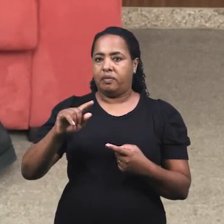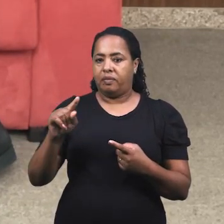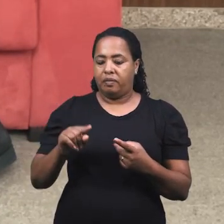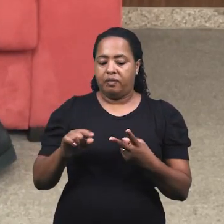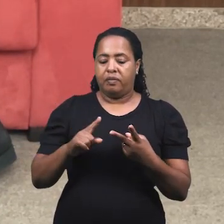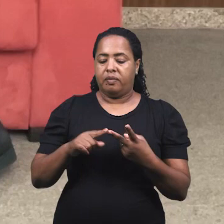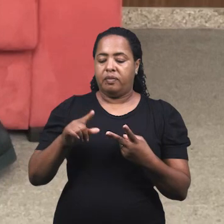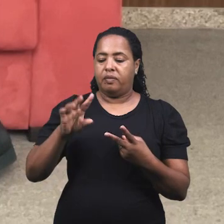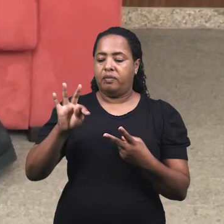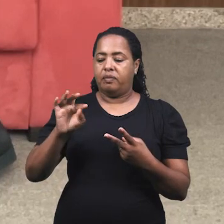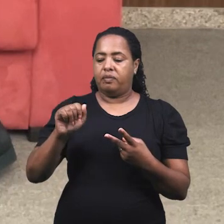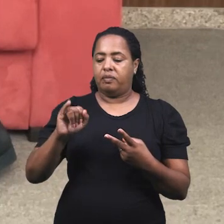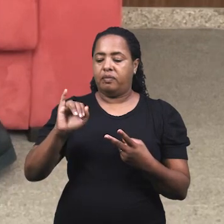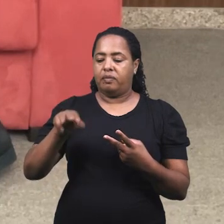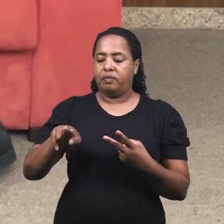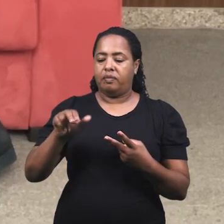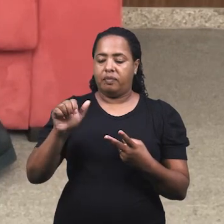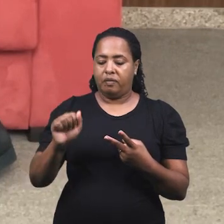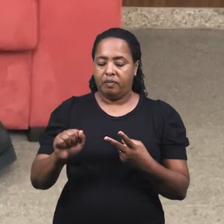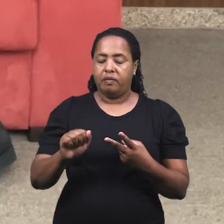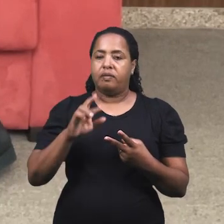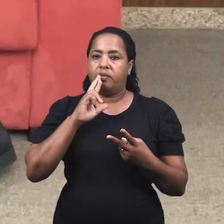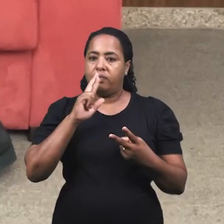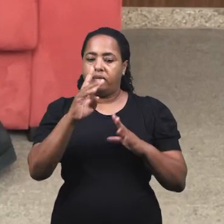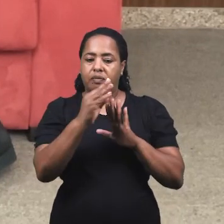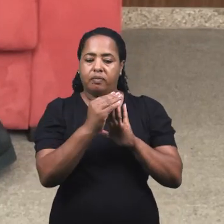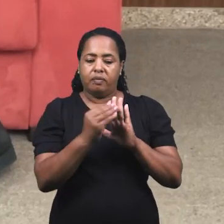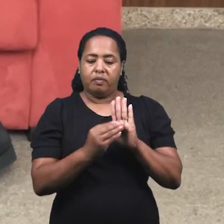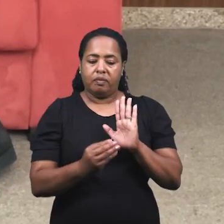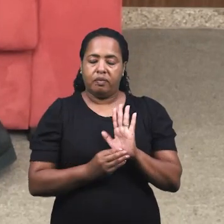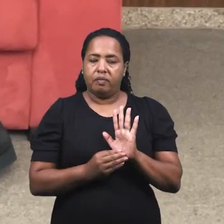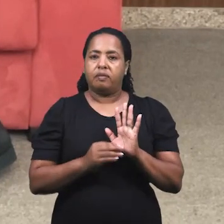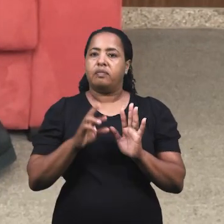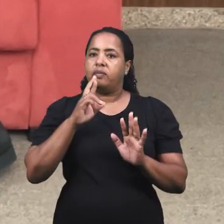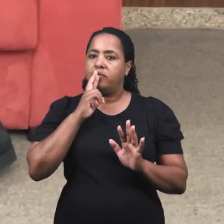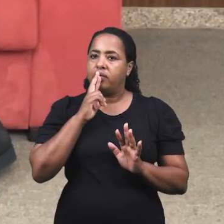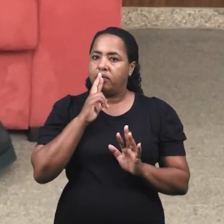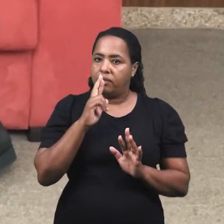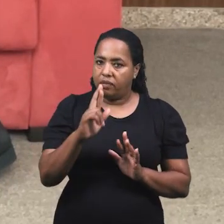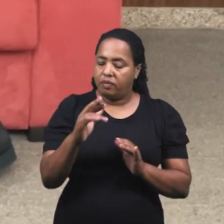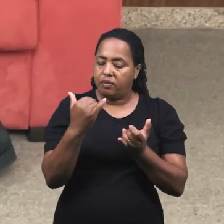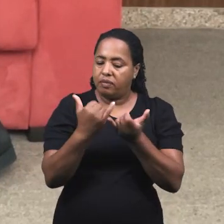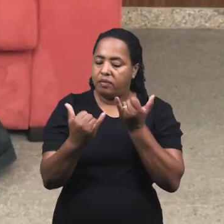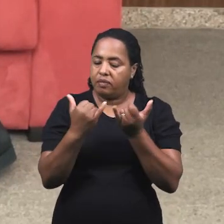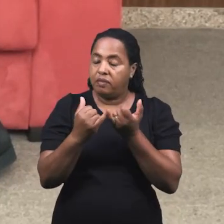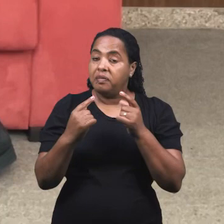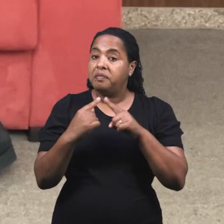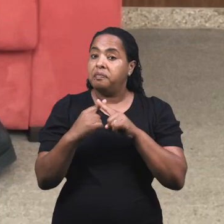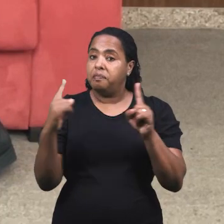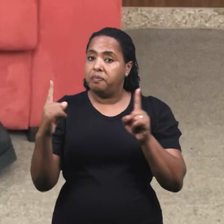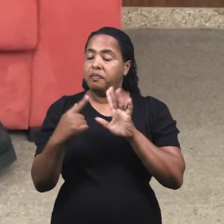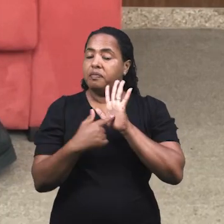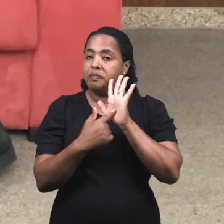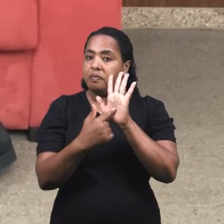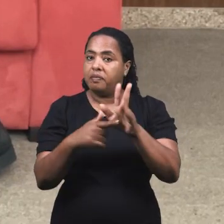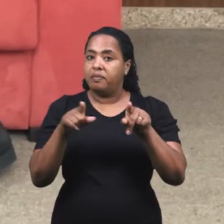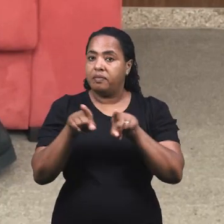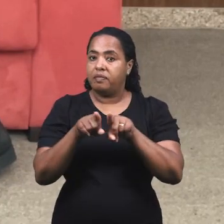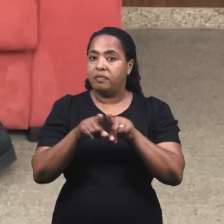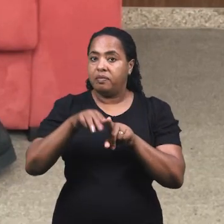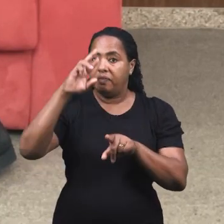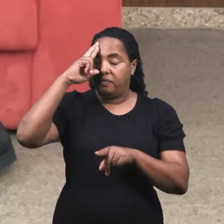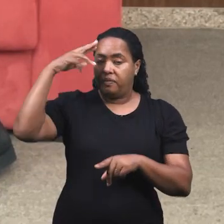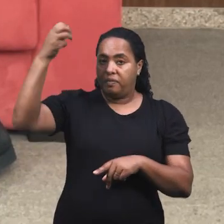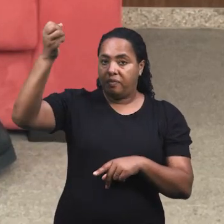Tainá, elas trouxeram uma resposta, um conteúdo. Em alguns pontos elas responderam de forma semelhante, mas